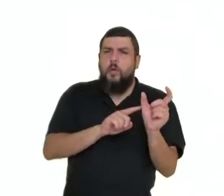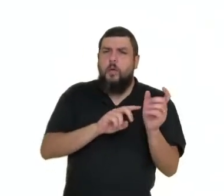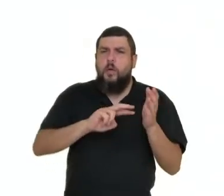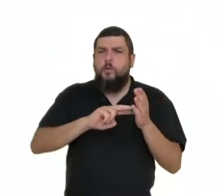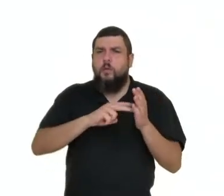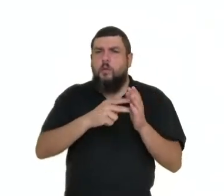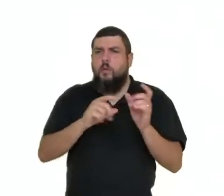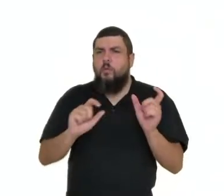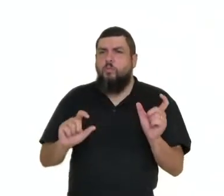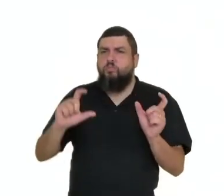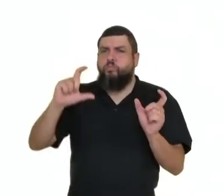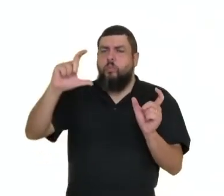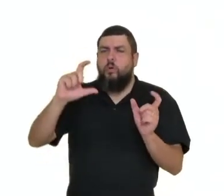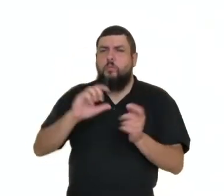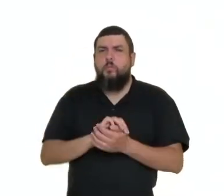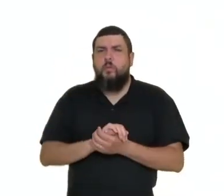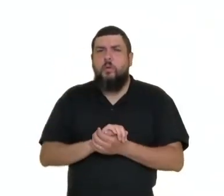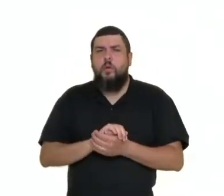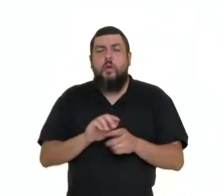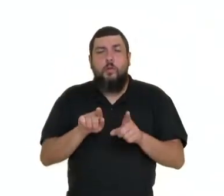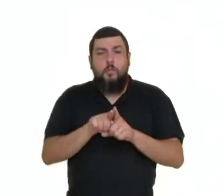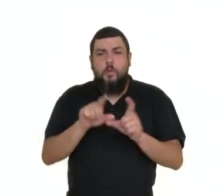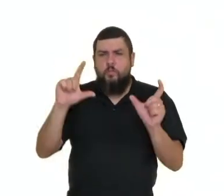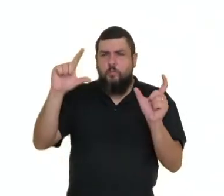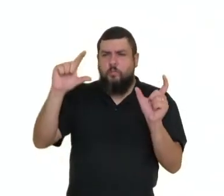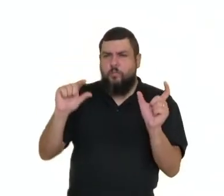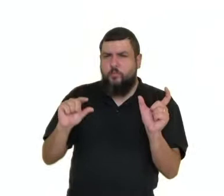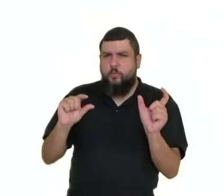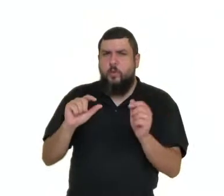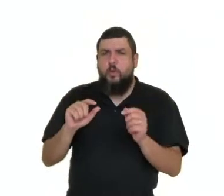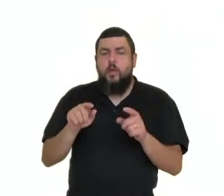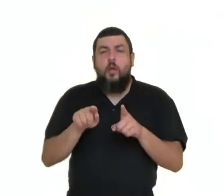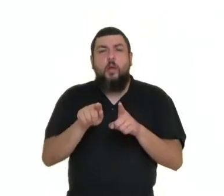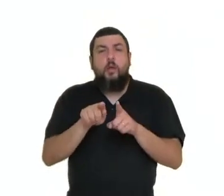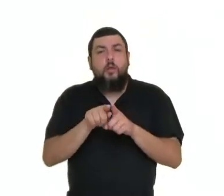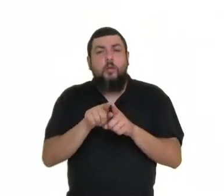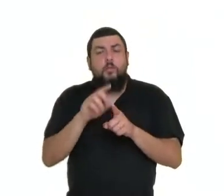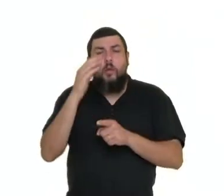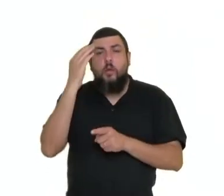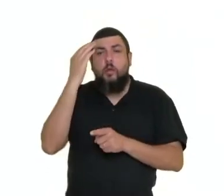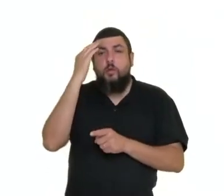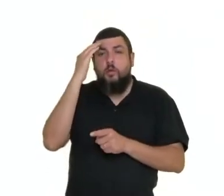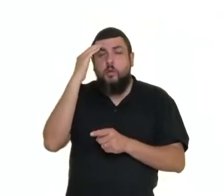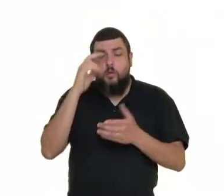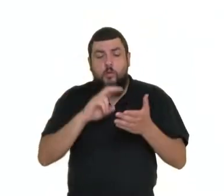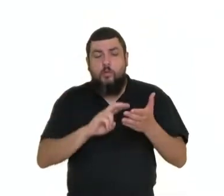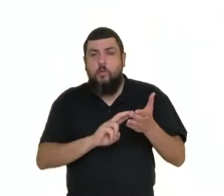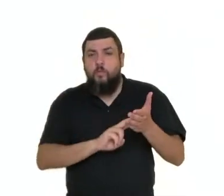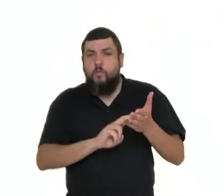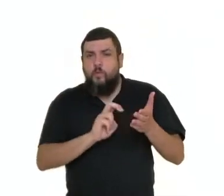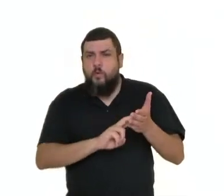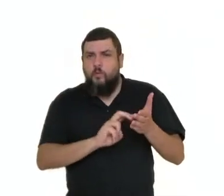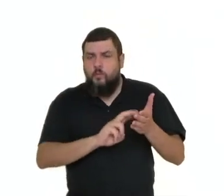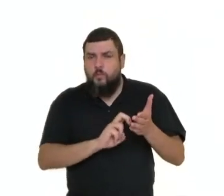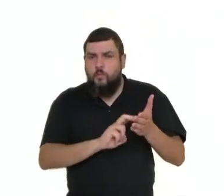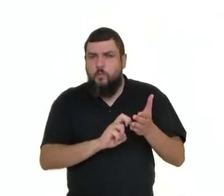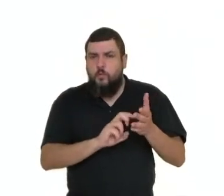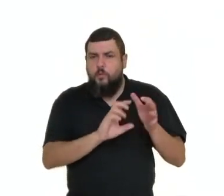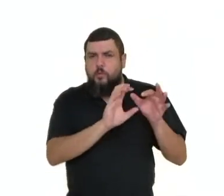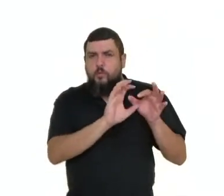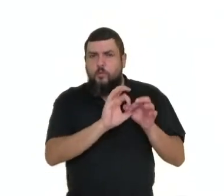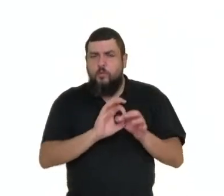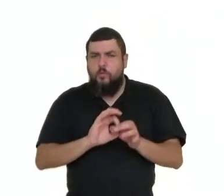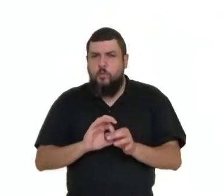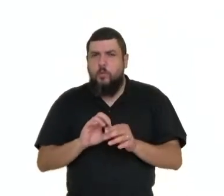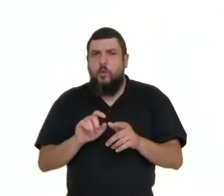funções dentro do texto, compreender o vocabulário que auxilia o entendimento a partir do contexto e também ampliar